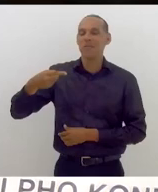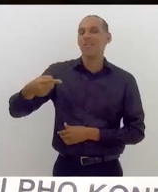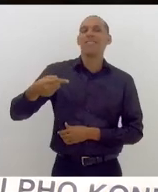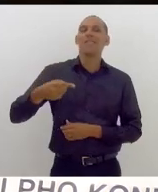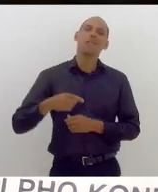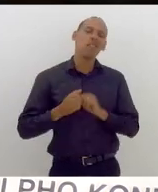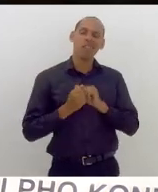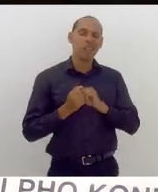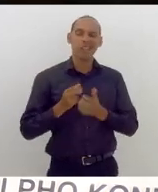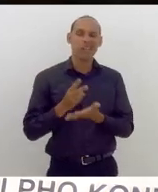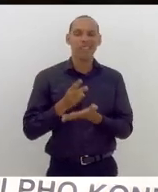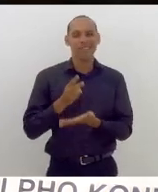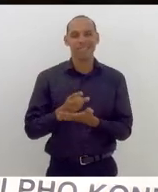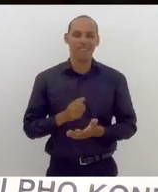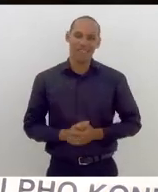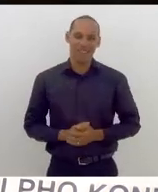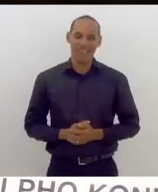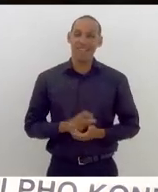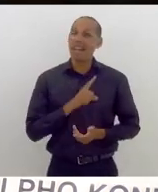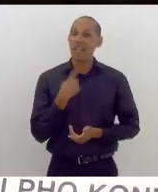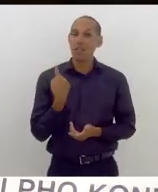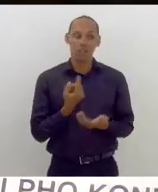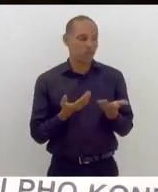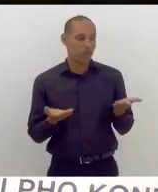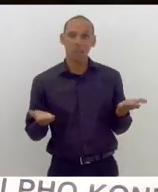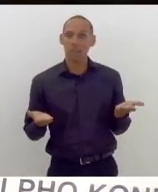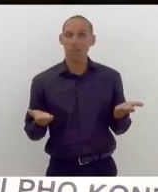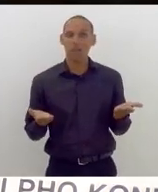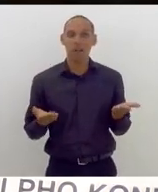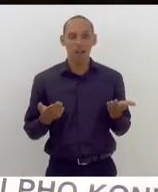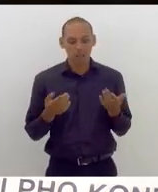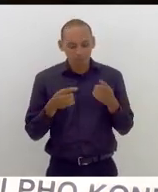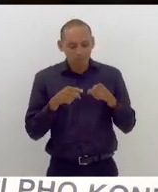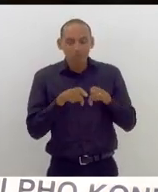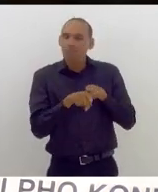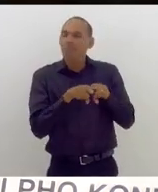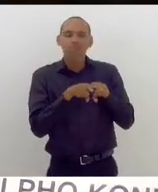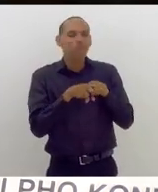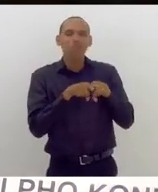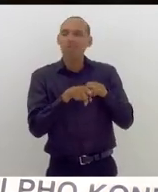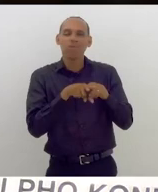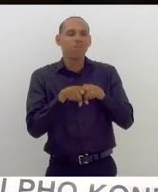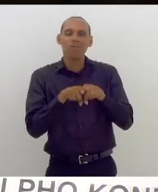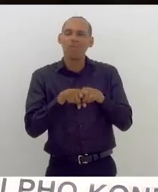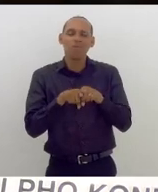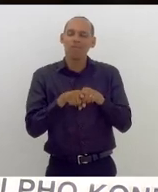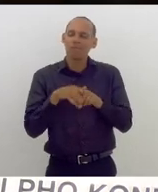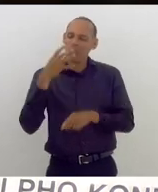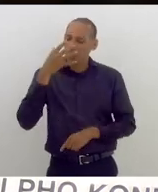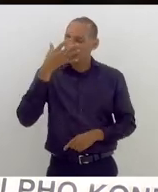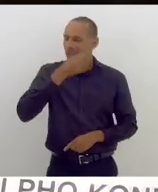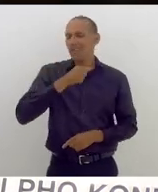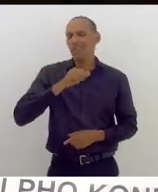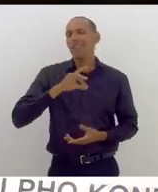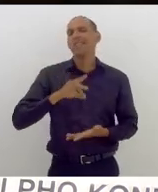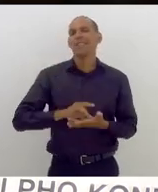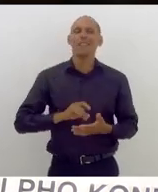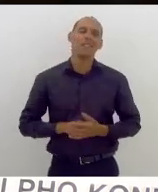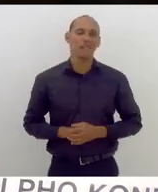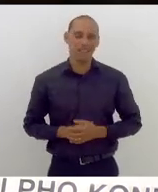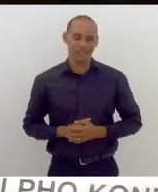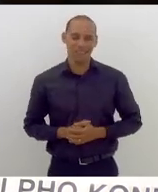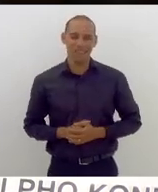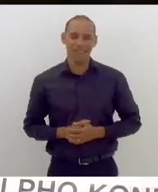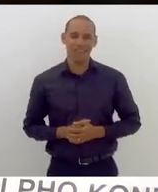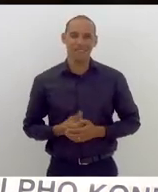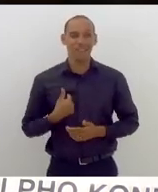gente tem uma fraternidade muito, muito bonita, né? A gente,